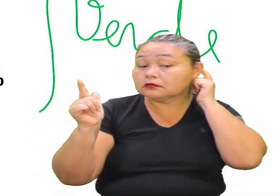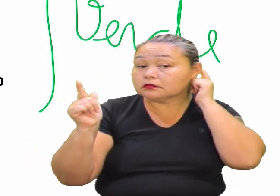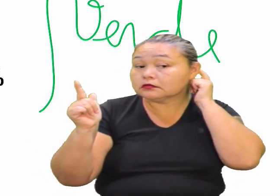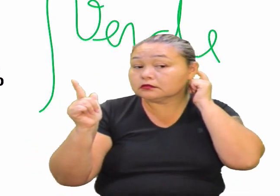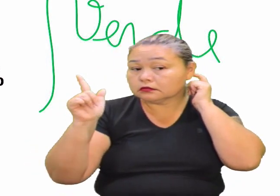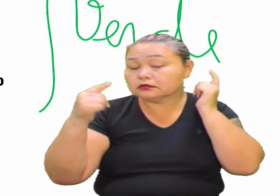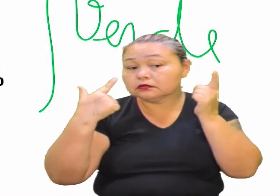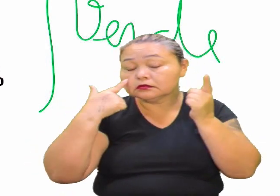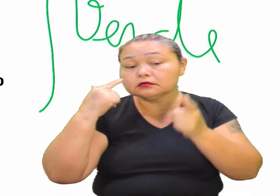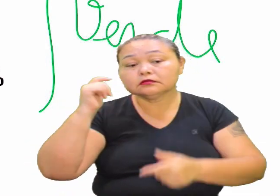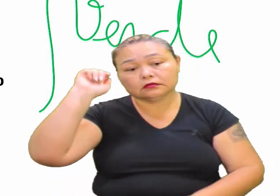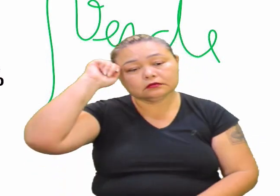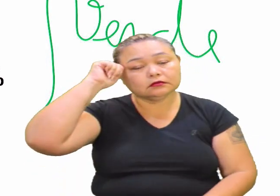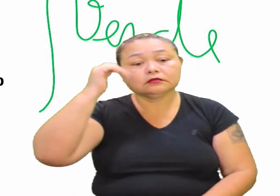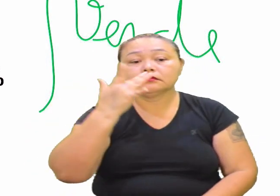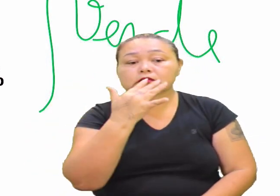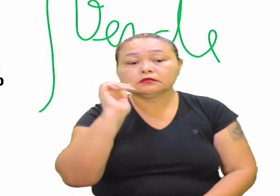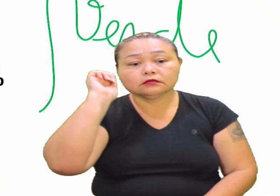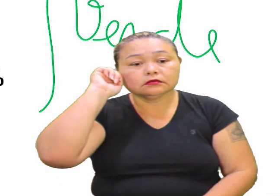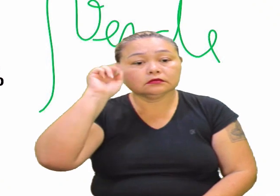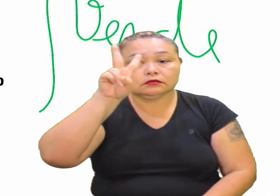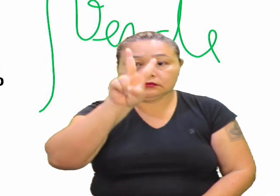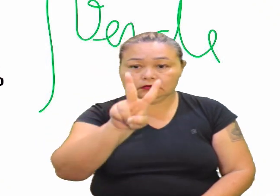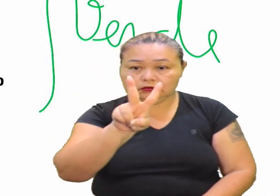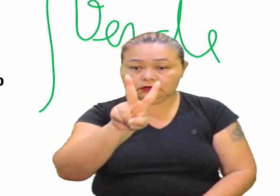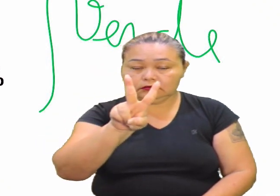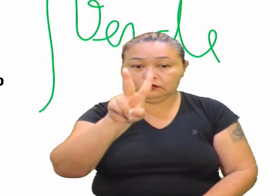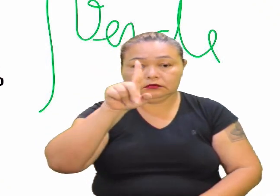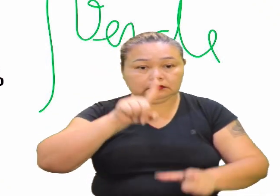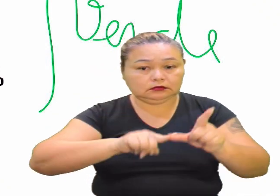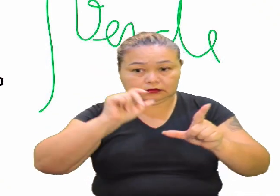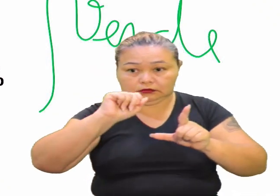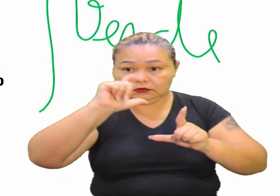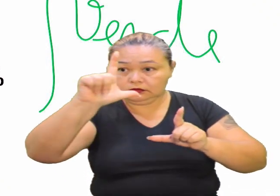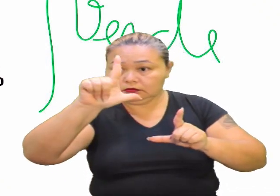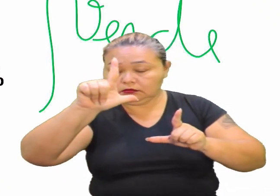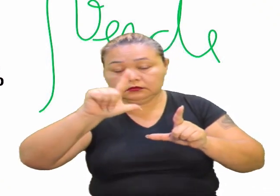preto? Vamos. Eu coloco V maiúsculo, V